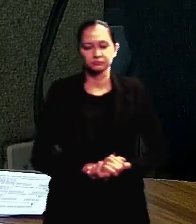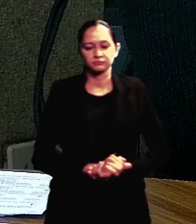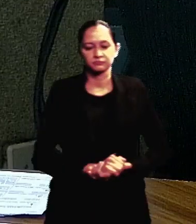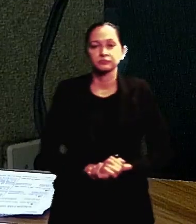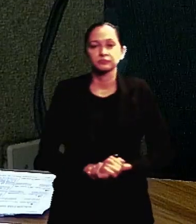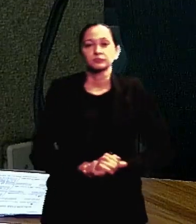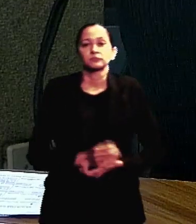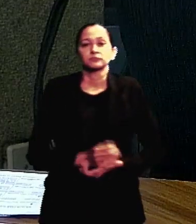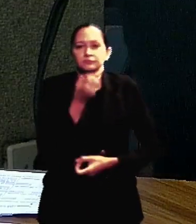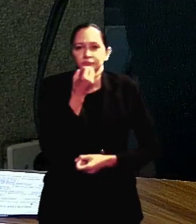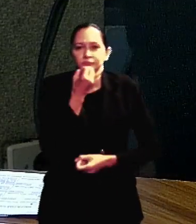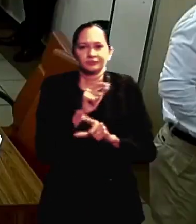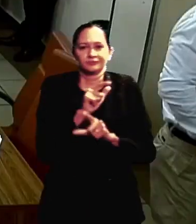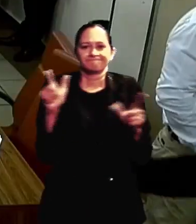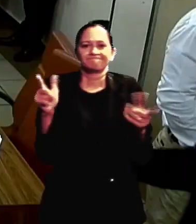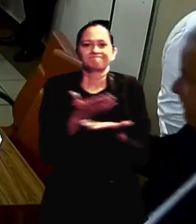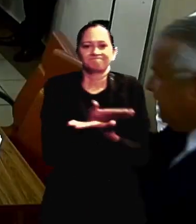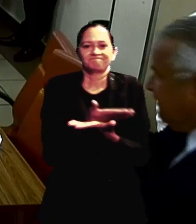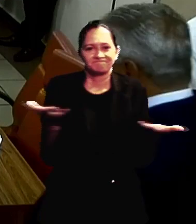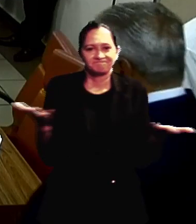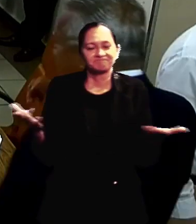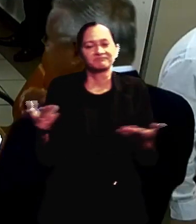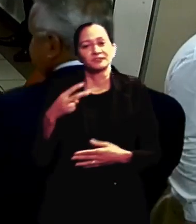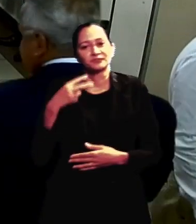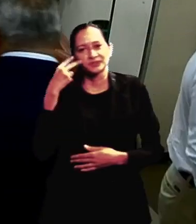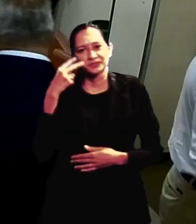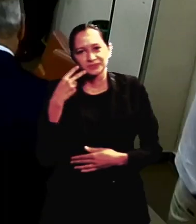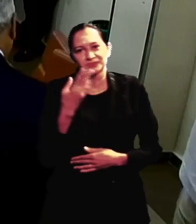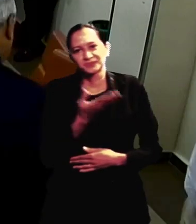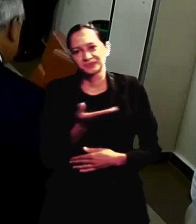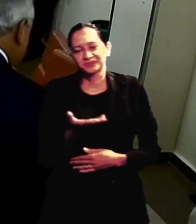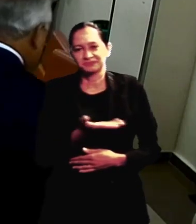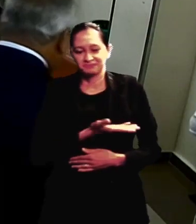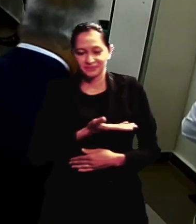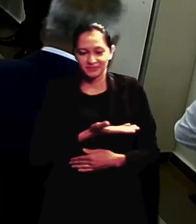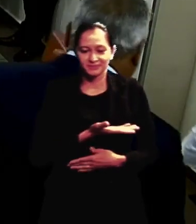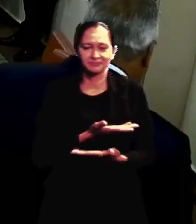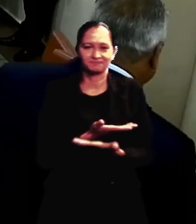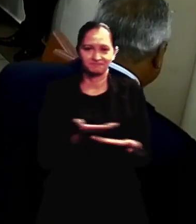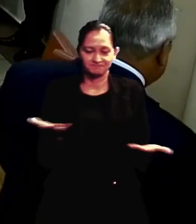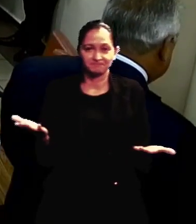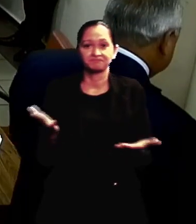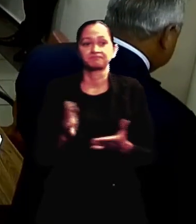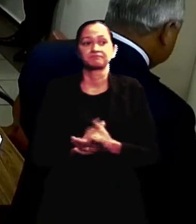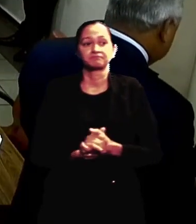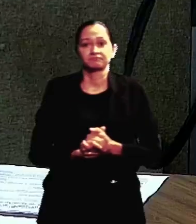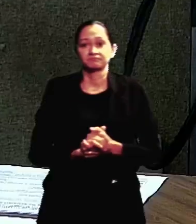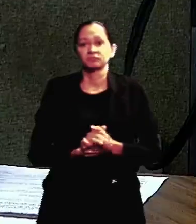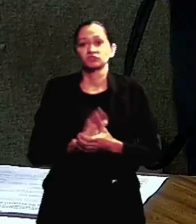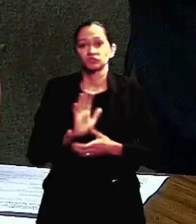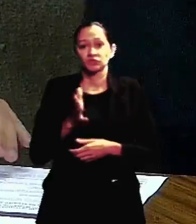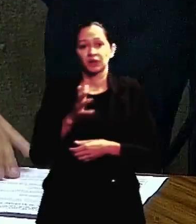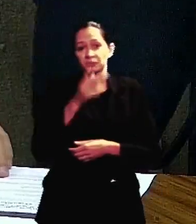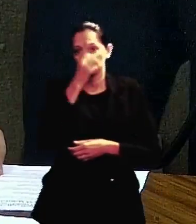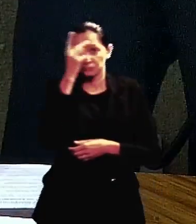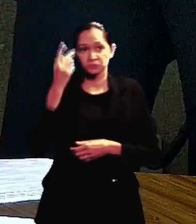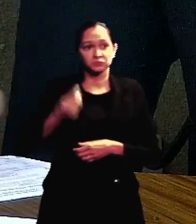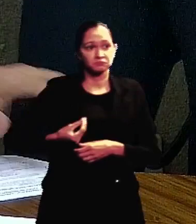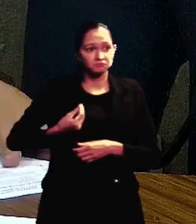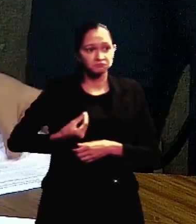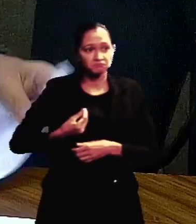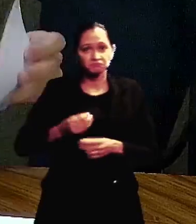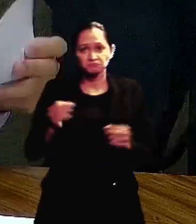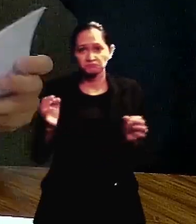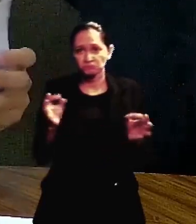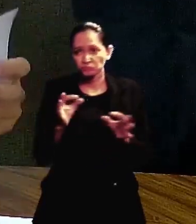colegas, vereadores, amigos. Peço que, havendo quórum na comissão, peço que